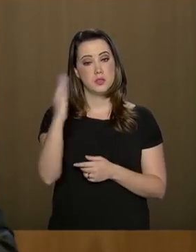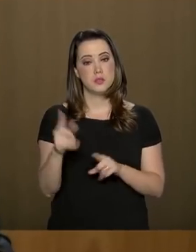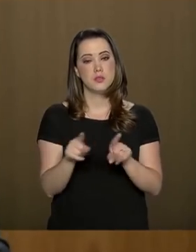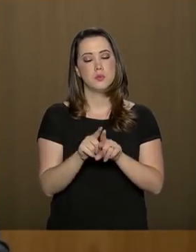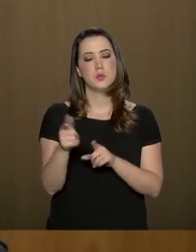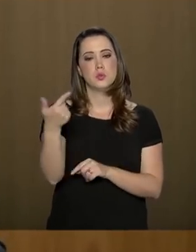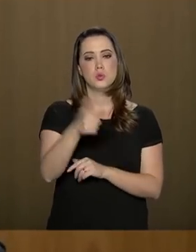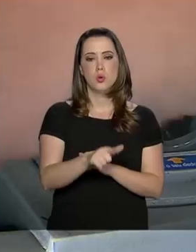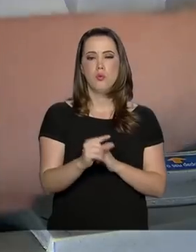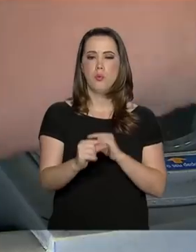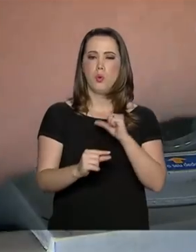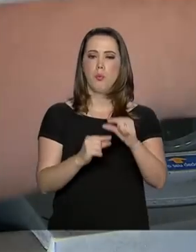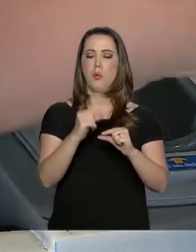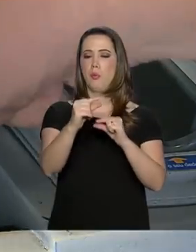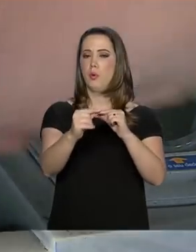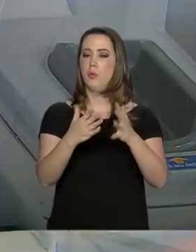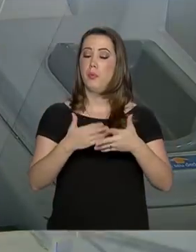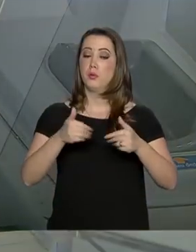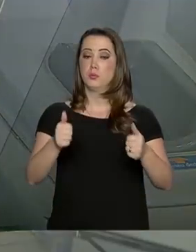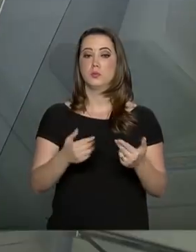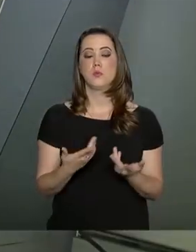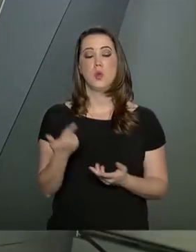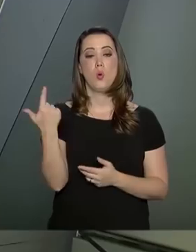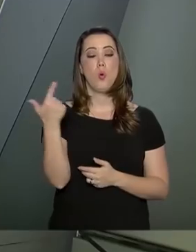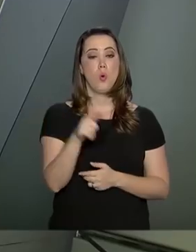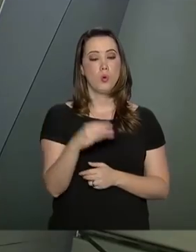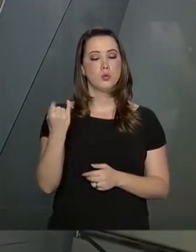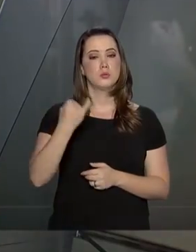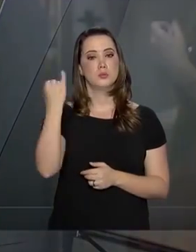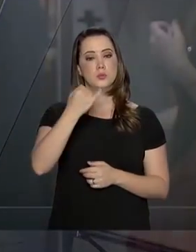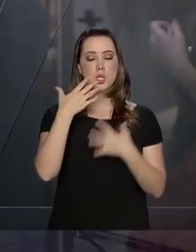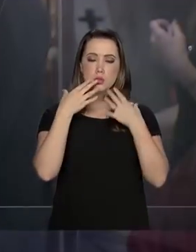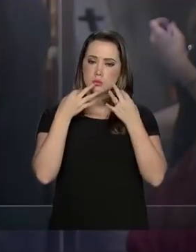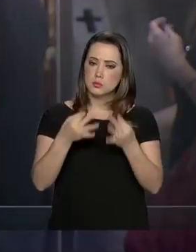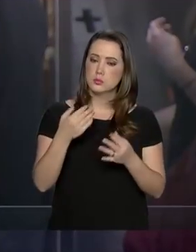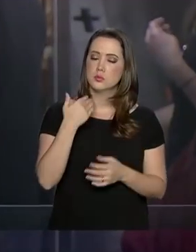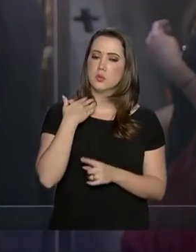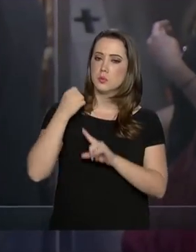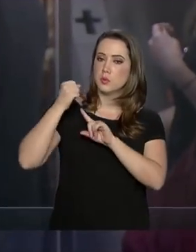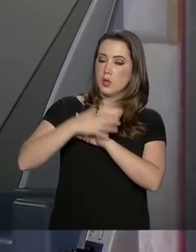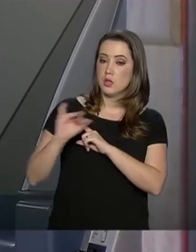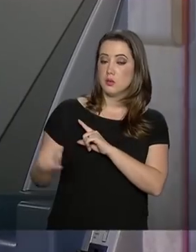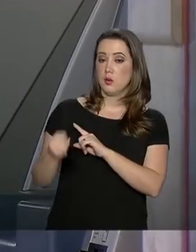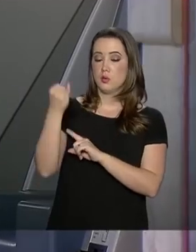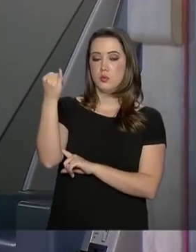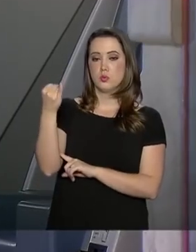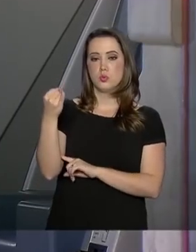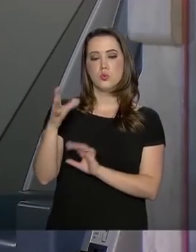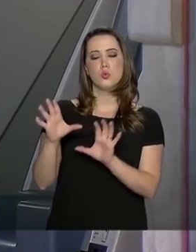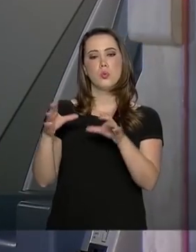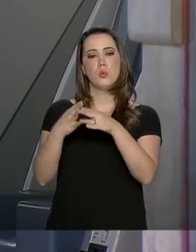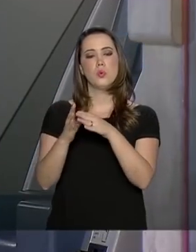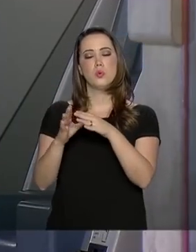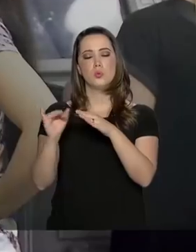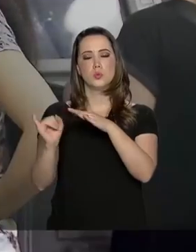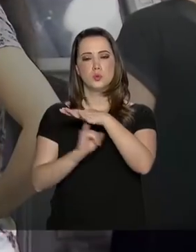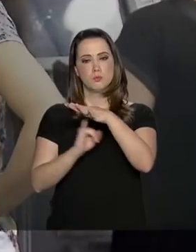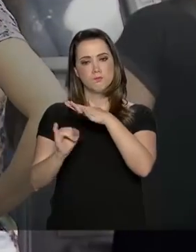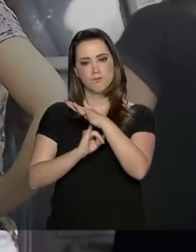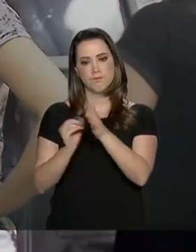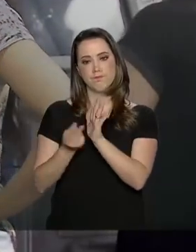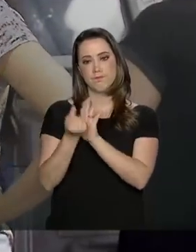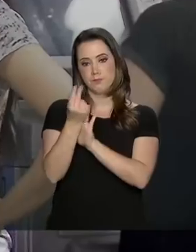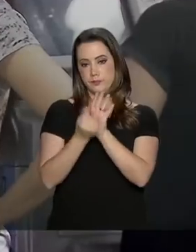de recuperação gradual. Outro tópico que tem a atenção do Banco Central é a taxa de juros praticada por instituições financeiras no